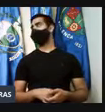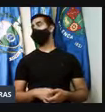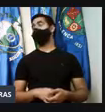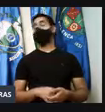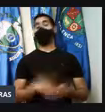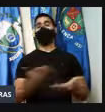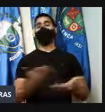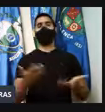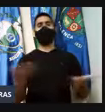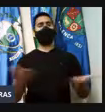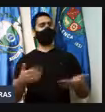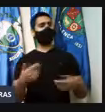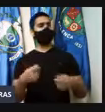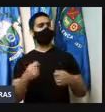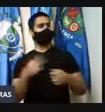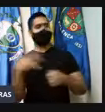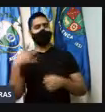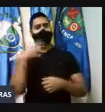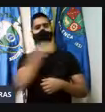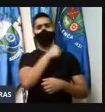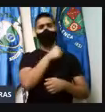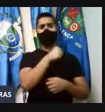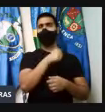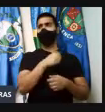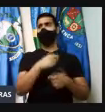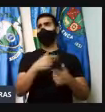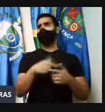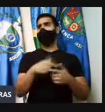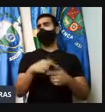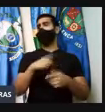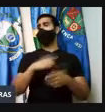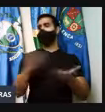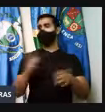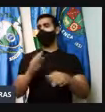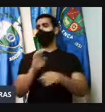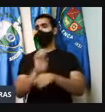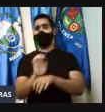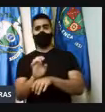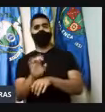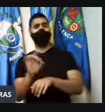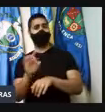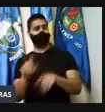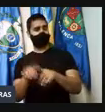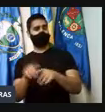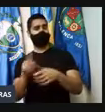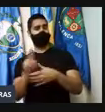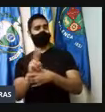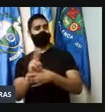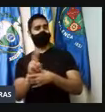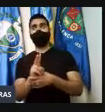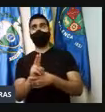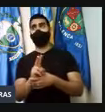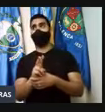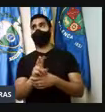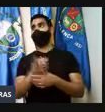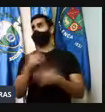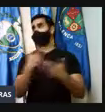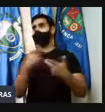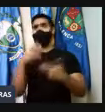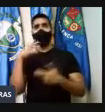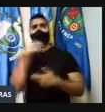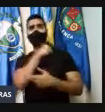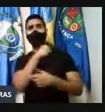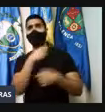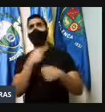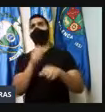agravante que aconteceu, principalmente no nosso estado, não só no município de Valença. Então, se é urgente, nós não precisamos